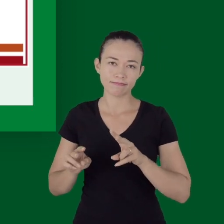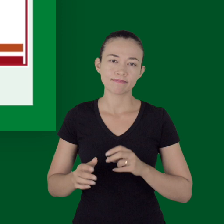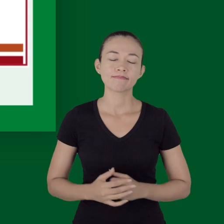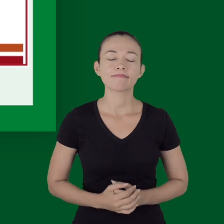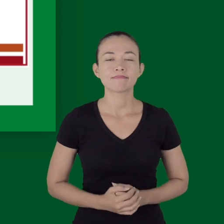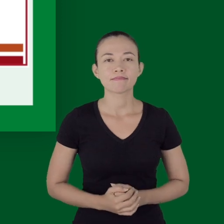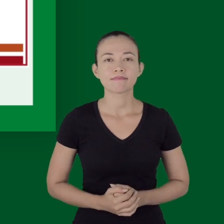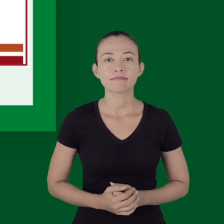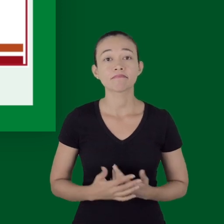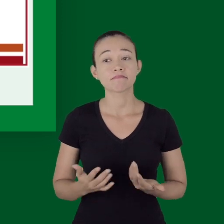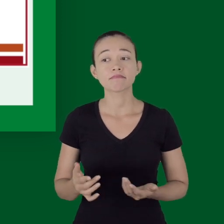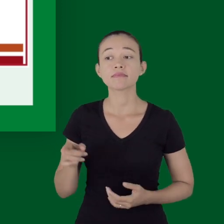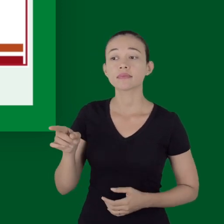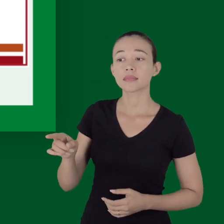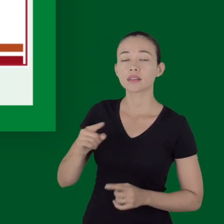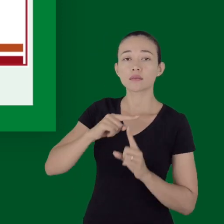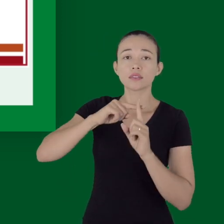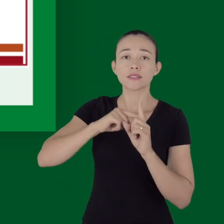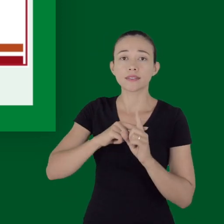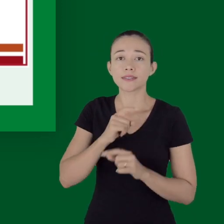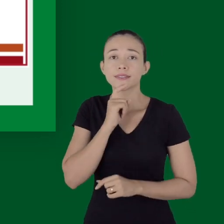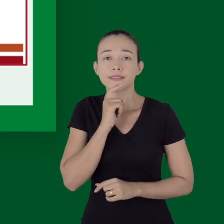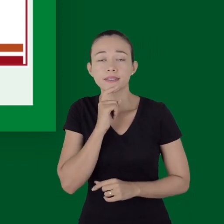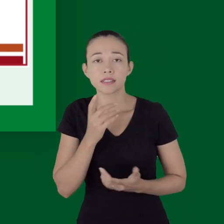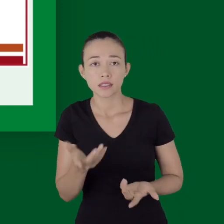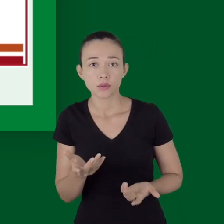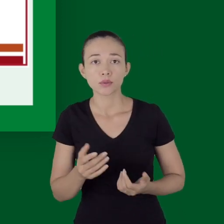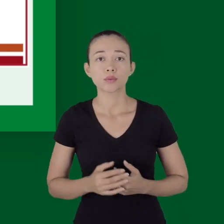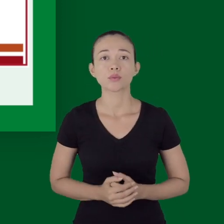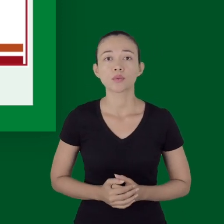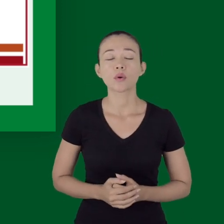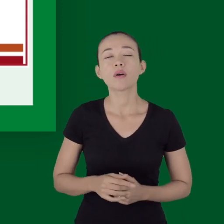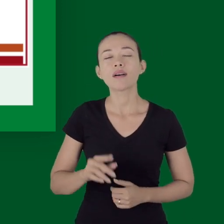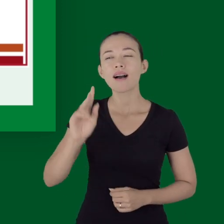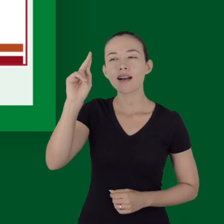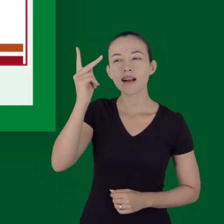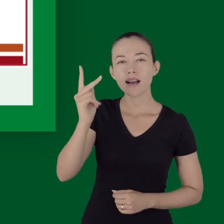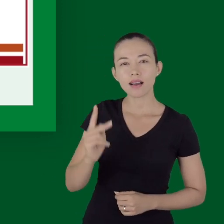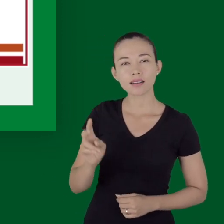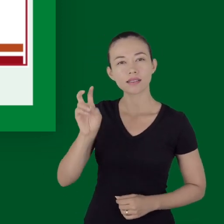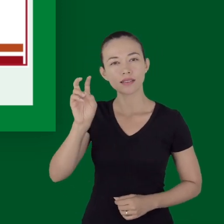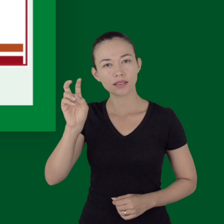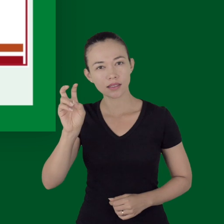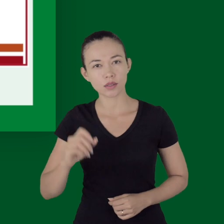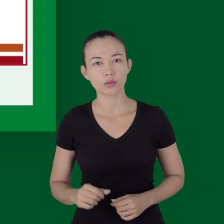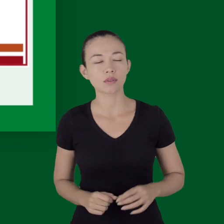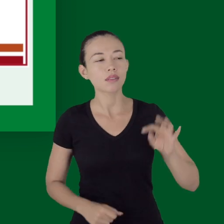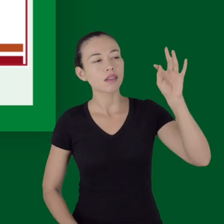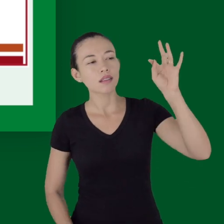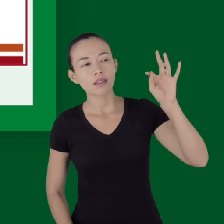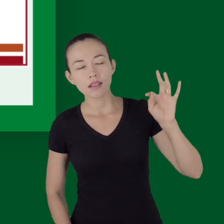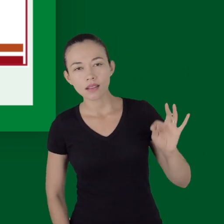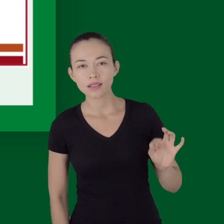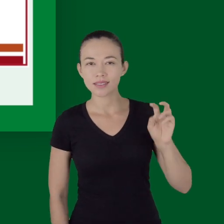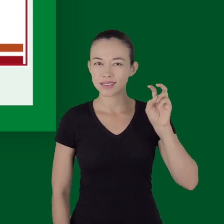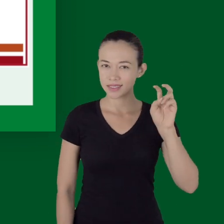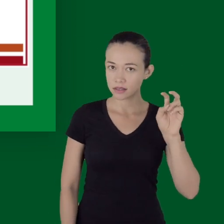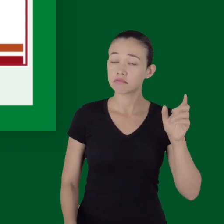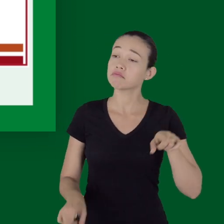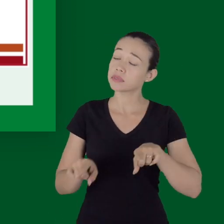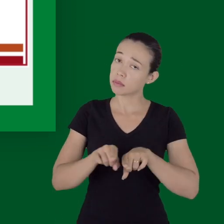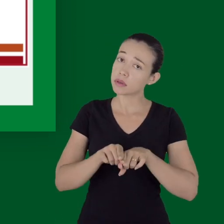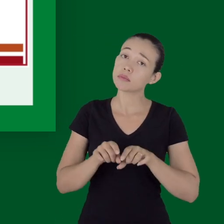seria hipotermia, pensar nos 5Hs e nos 5Ts, que podem ser causa, né?